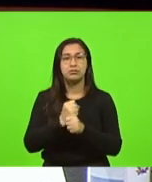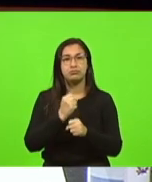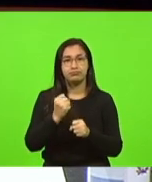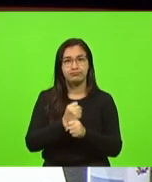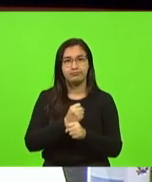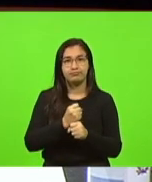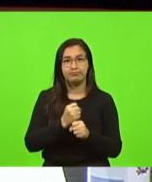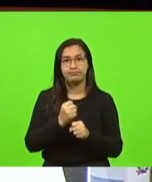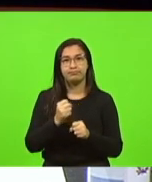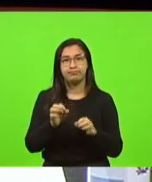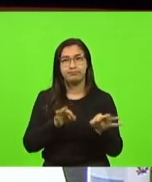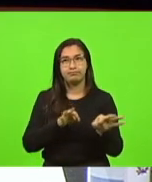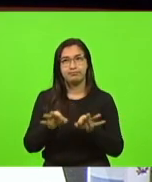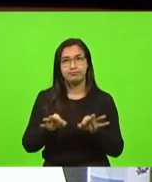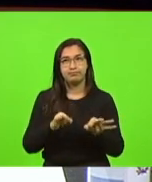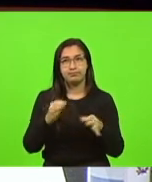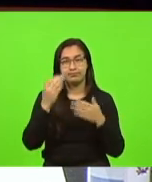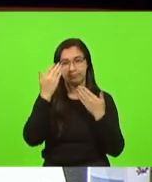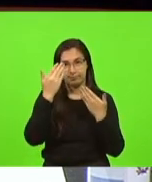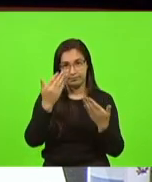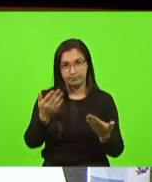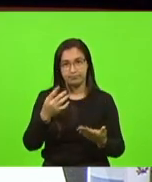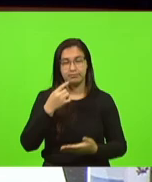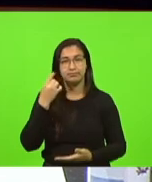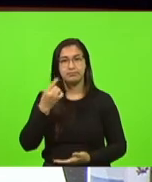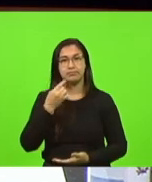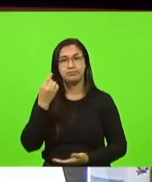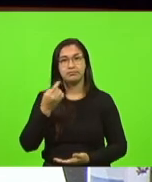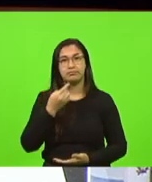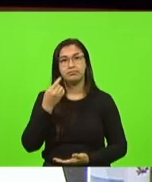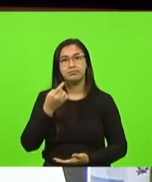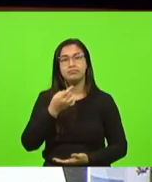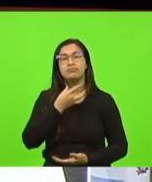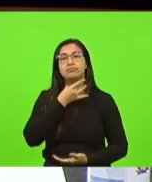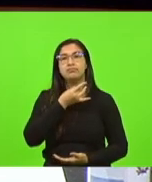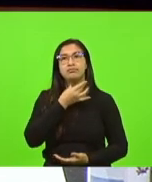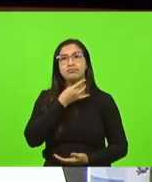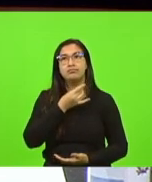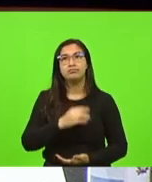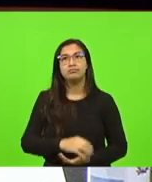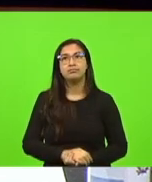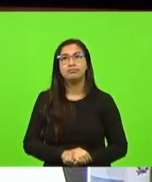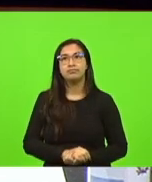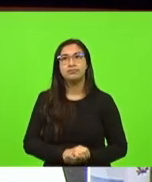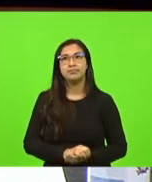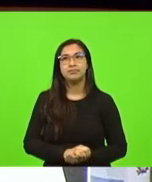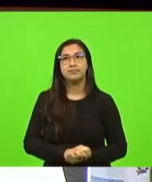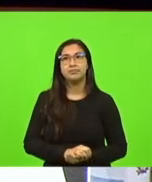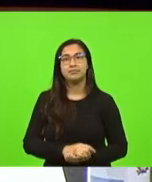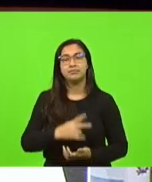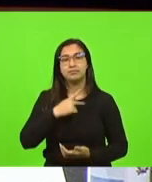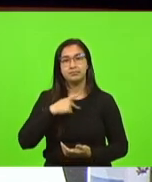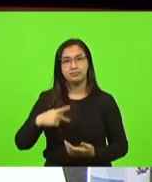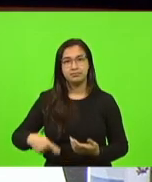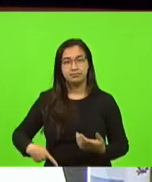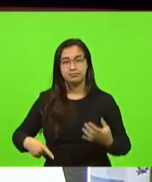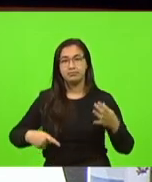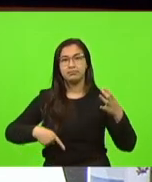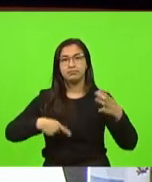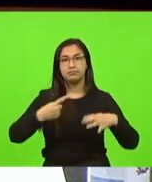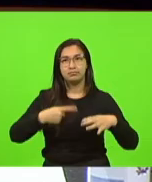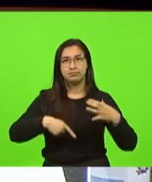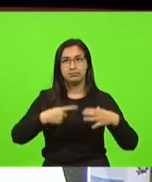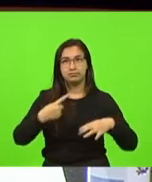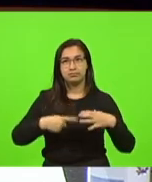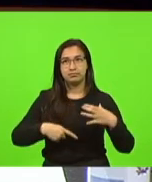fizemos. Obrigado, deputado Valdir Cobalcini, presidente da comissão